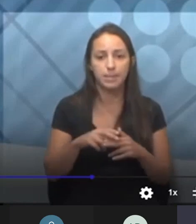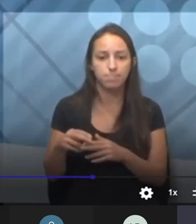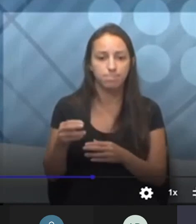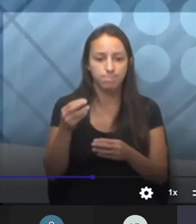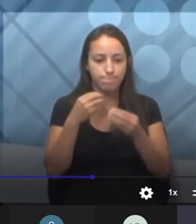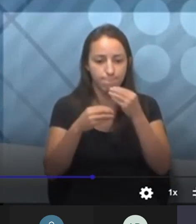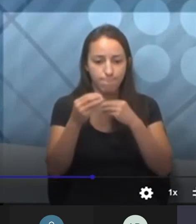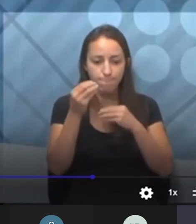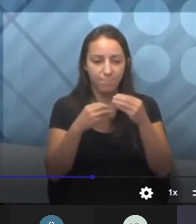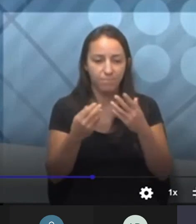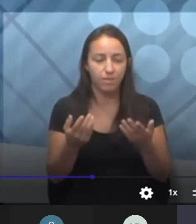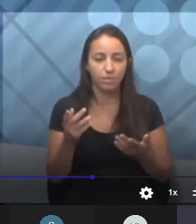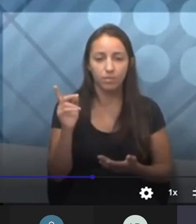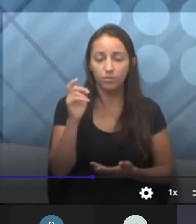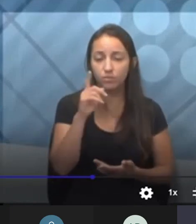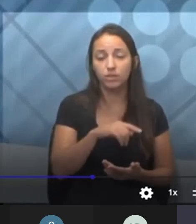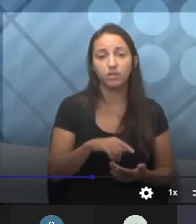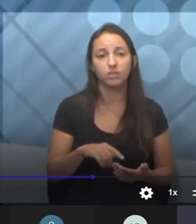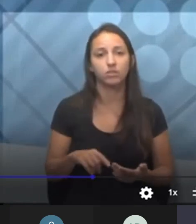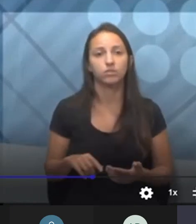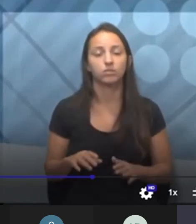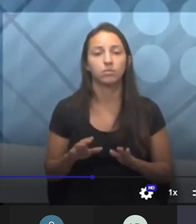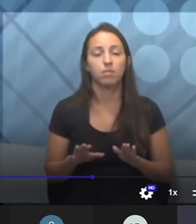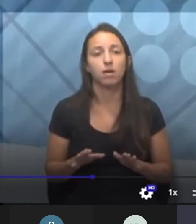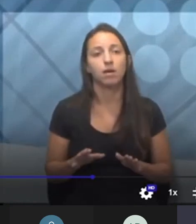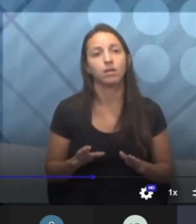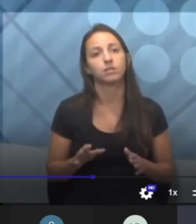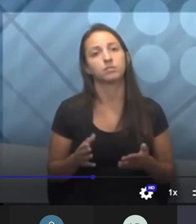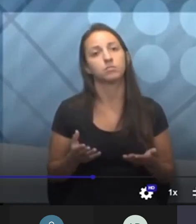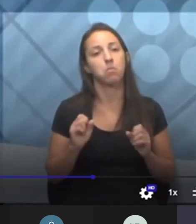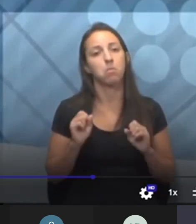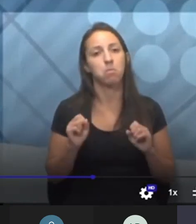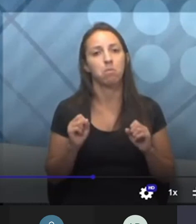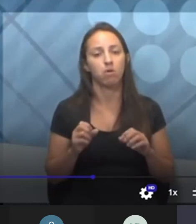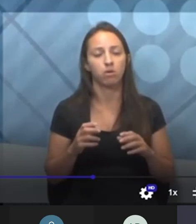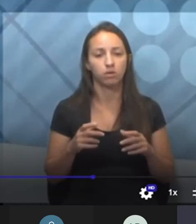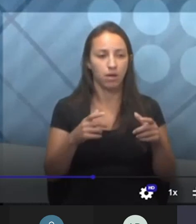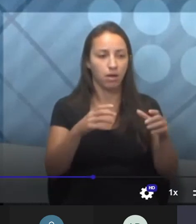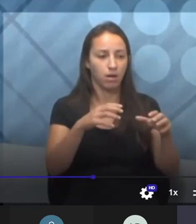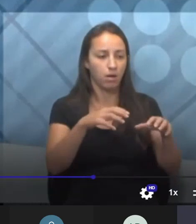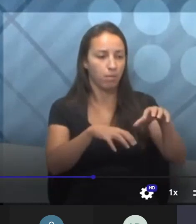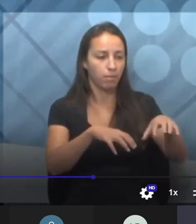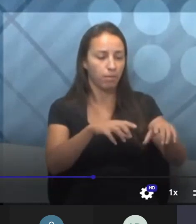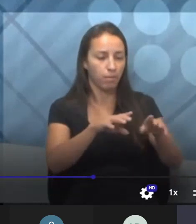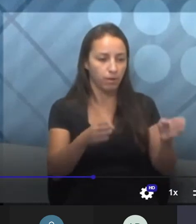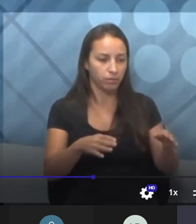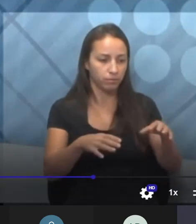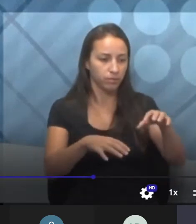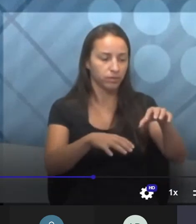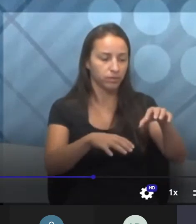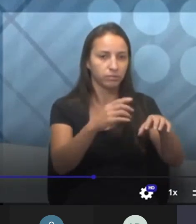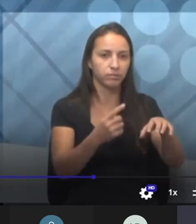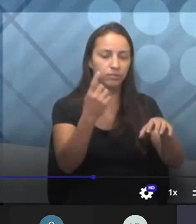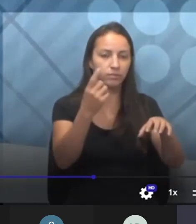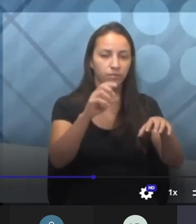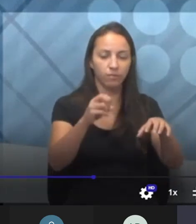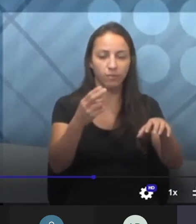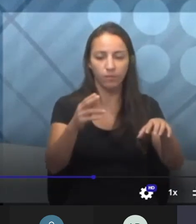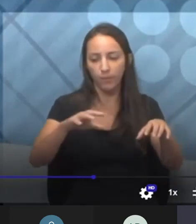móveis flexíveis, tá? Mas, de repente, você pode reservar algumas mesas um pouco mais baixas ou algumas